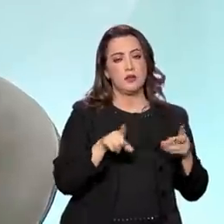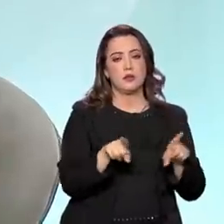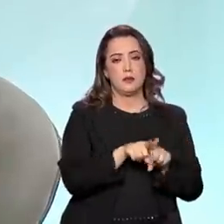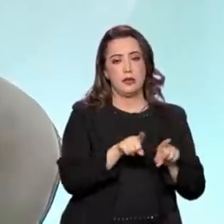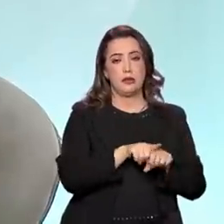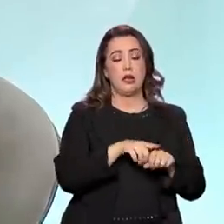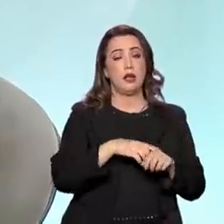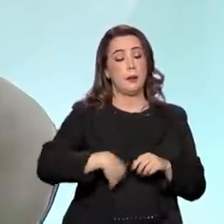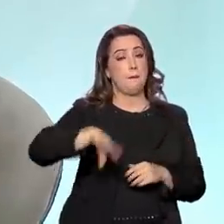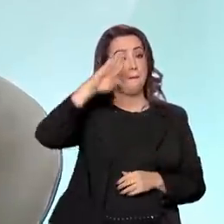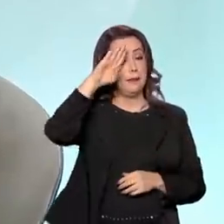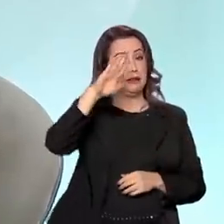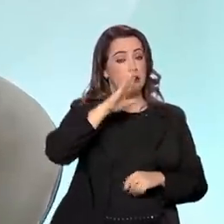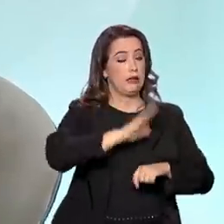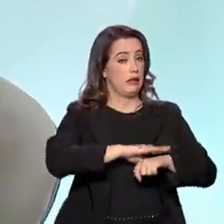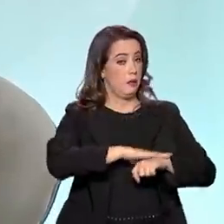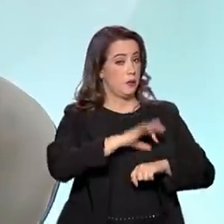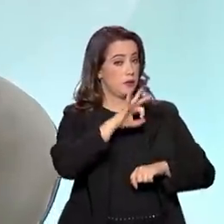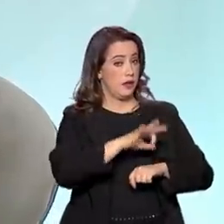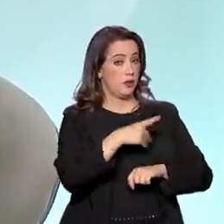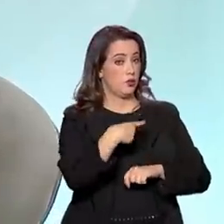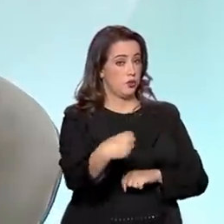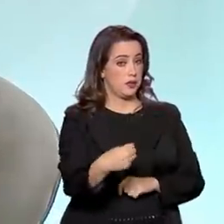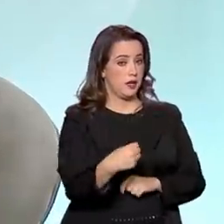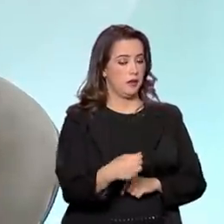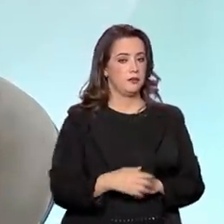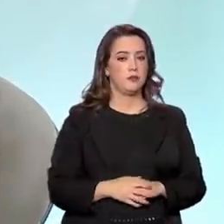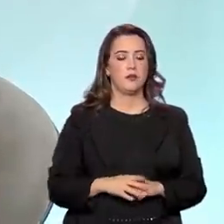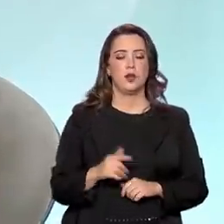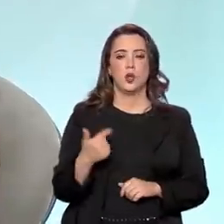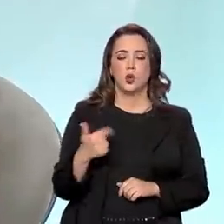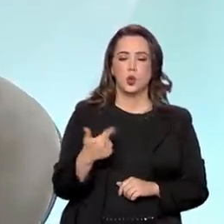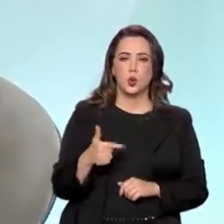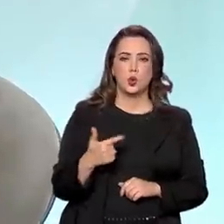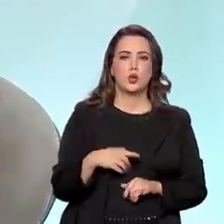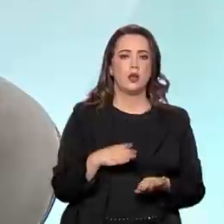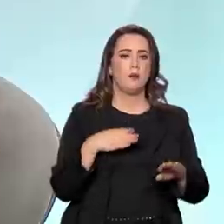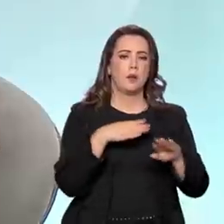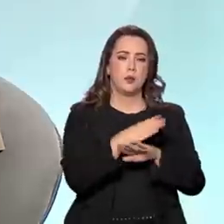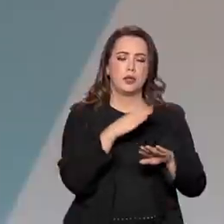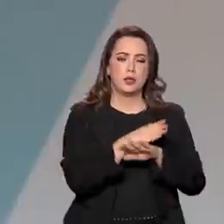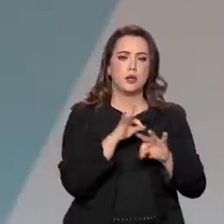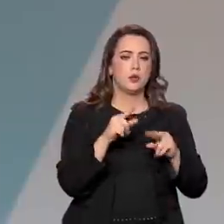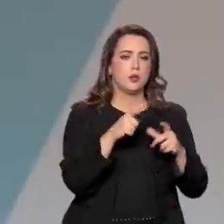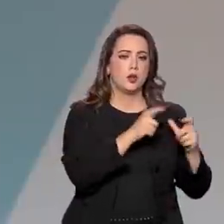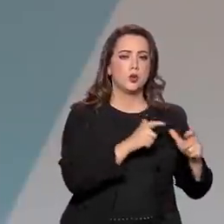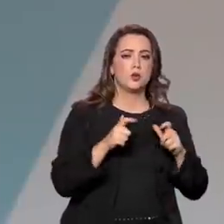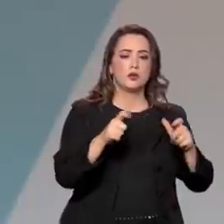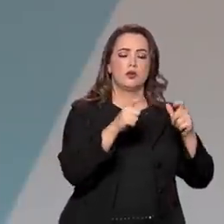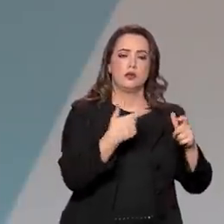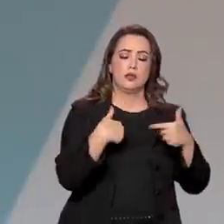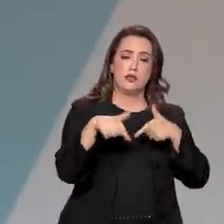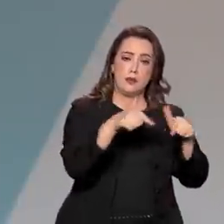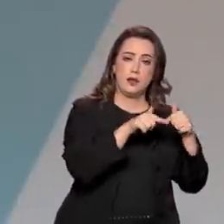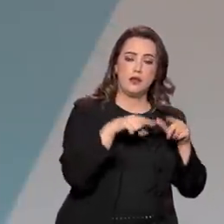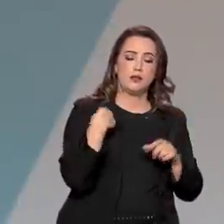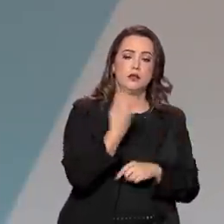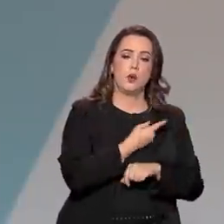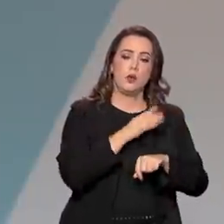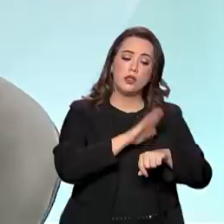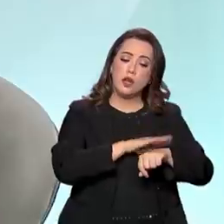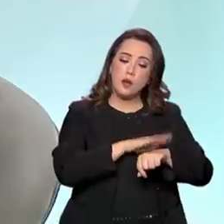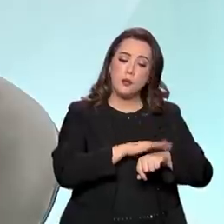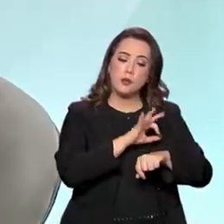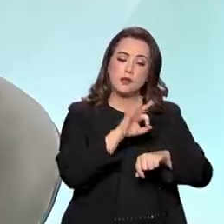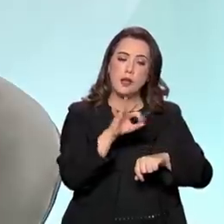militar temporário que o exército ele não tem de carreira a quantidade suficiente para mobilizar todos os quartéis então nós temos o